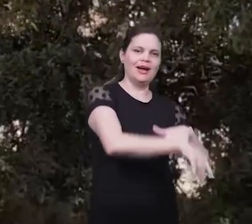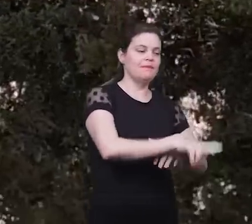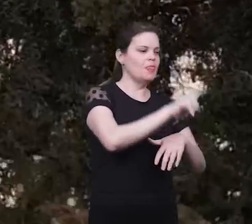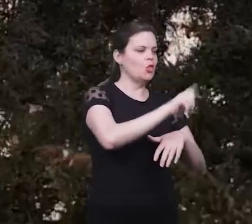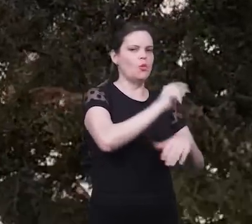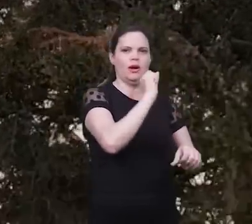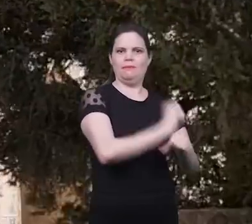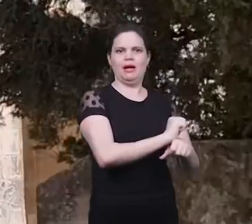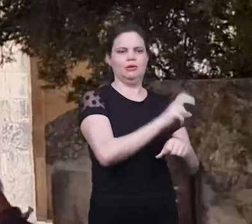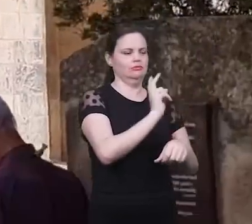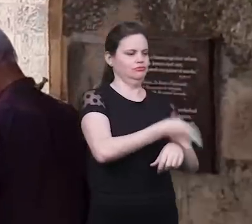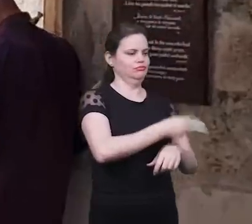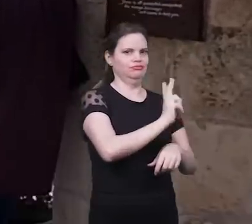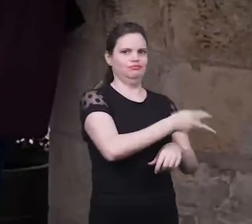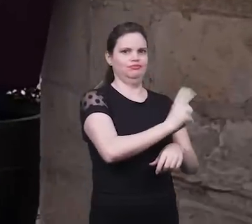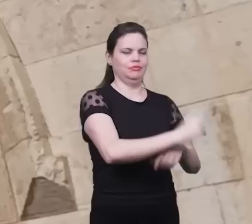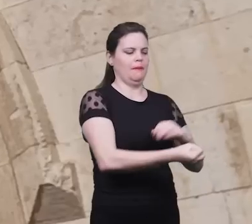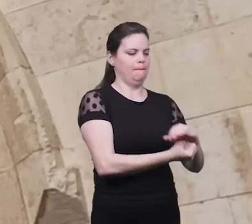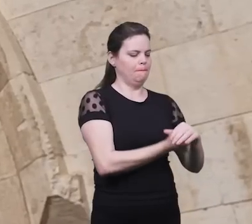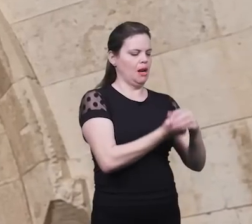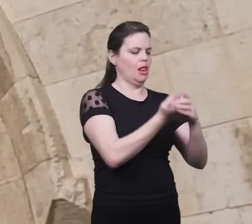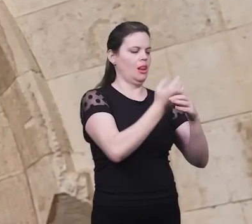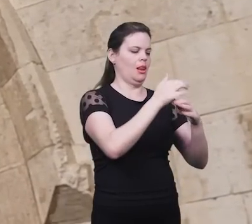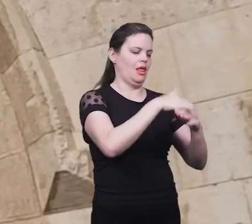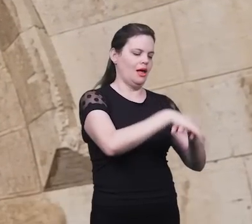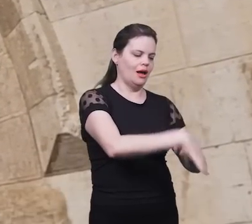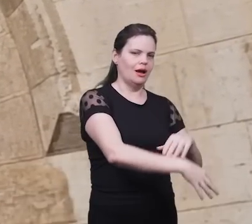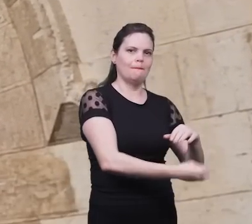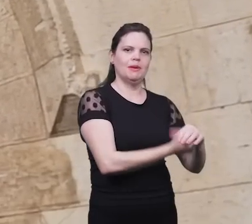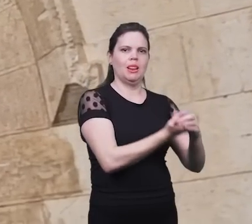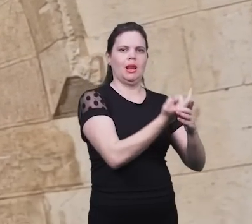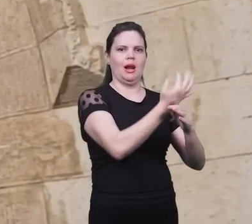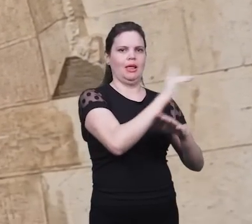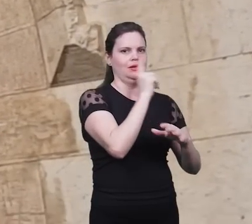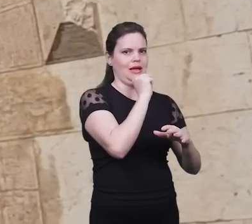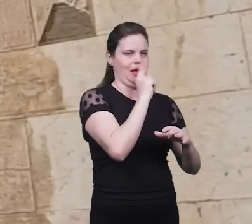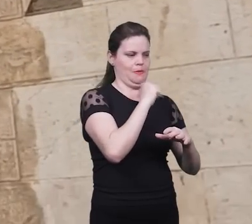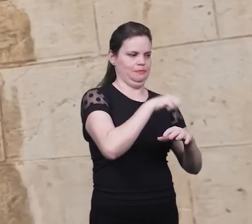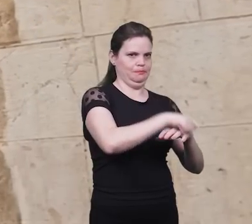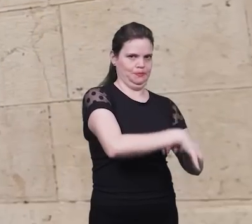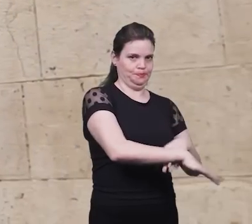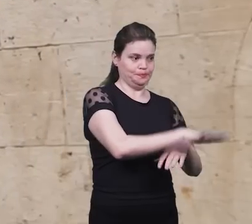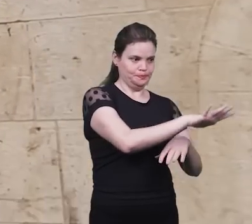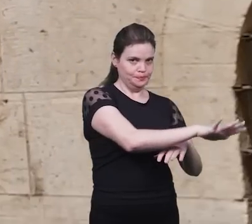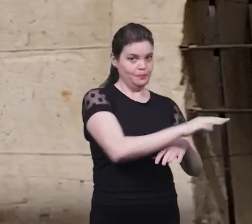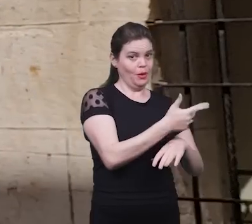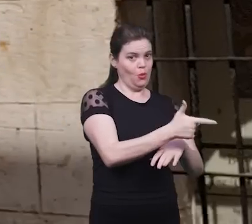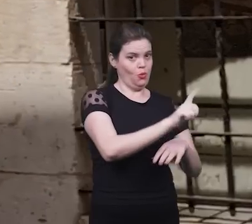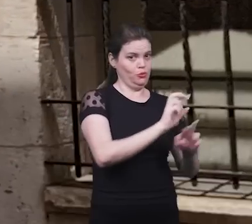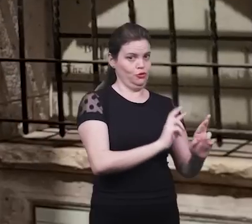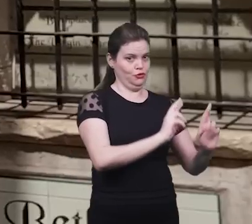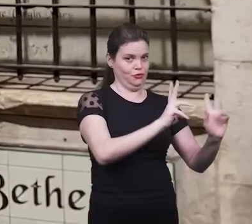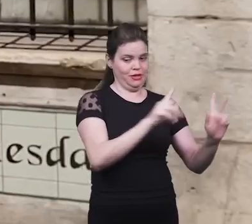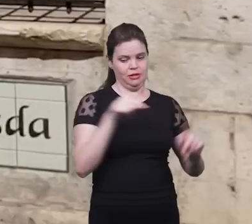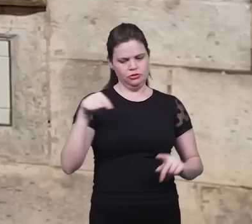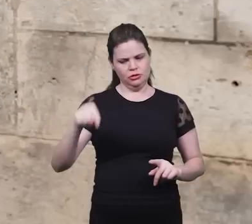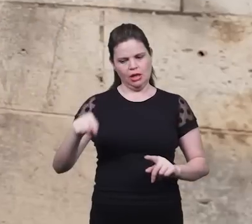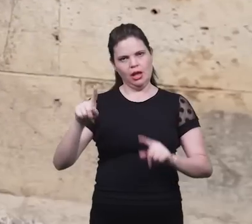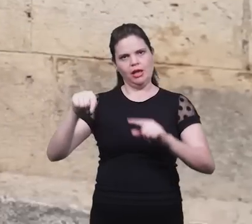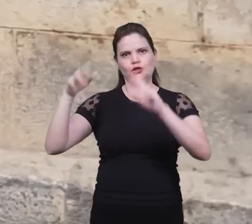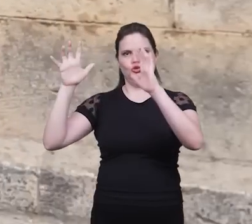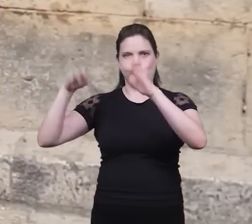dele no próximo episódio. Olha só, no ano